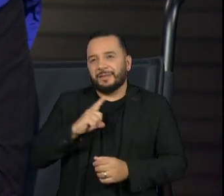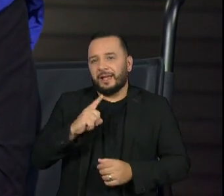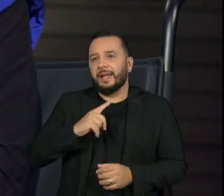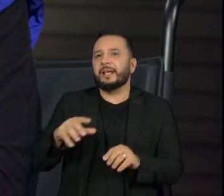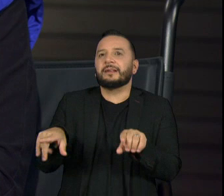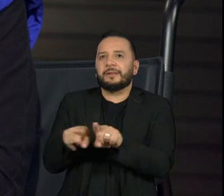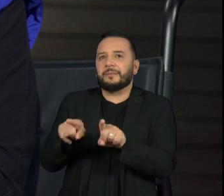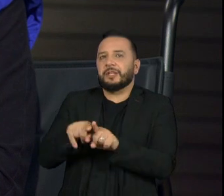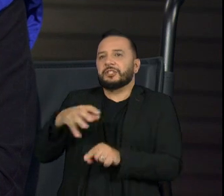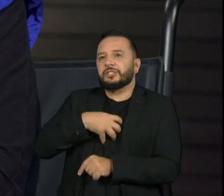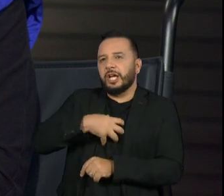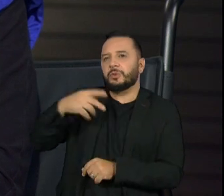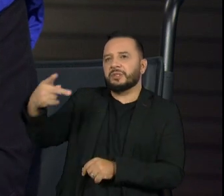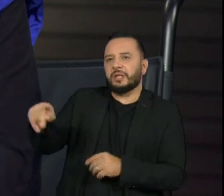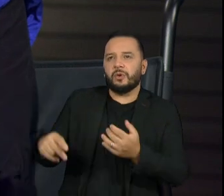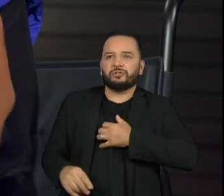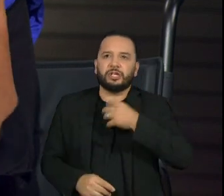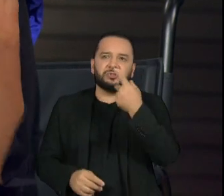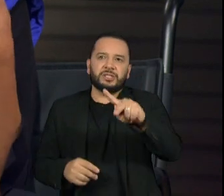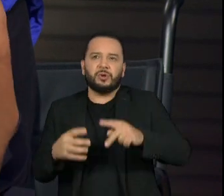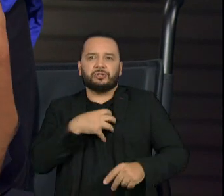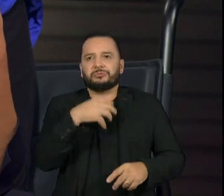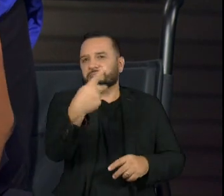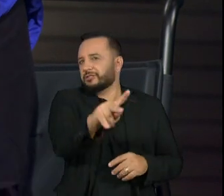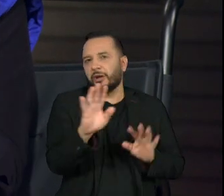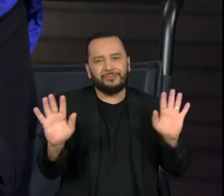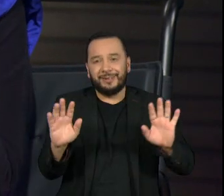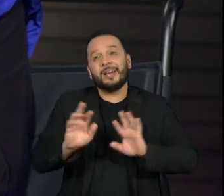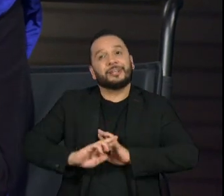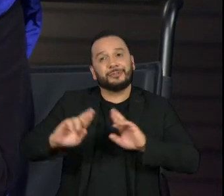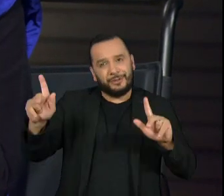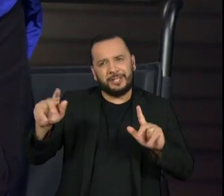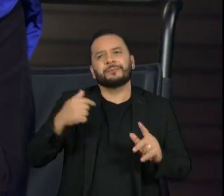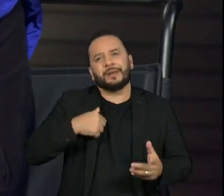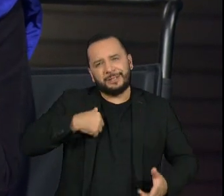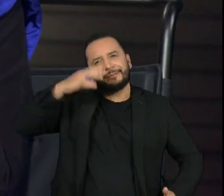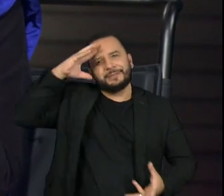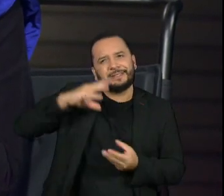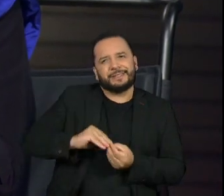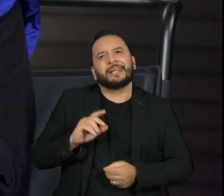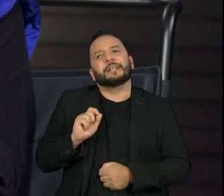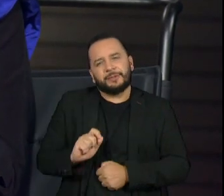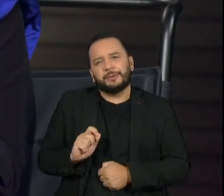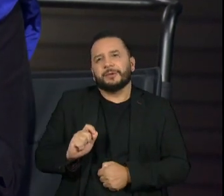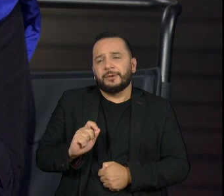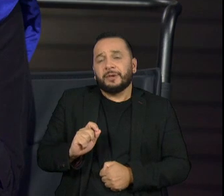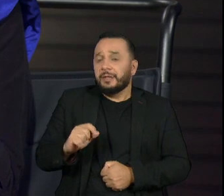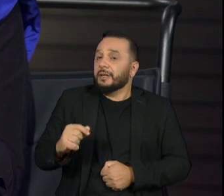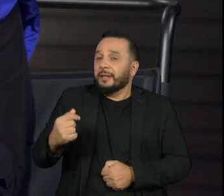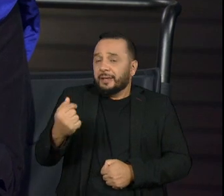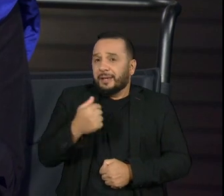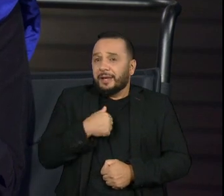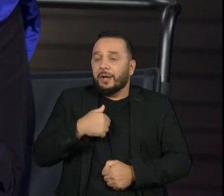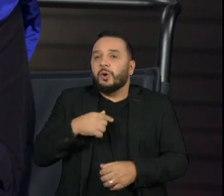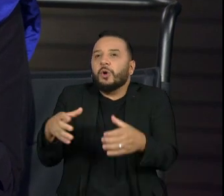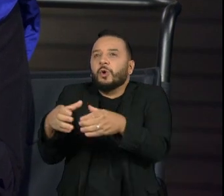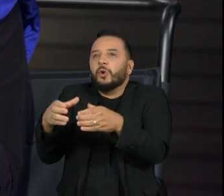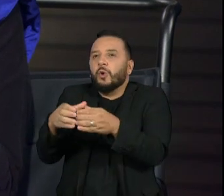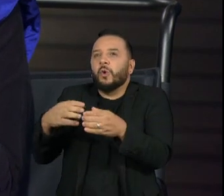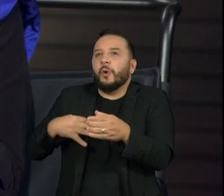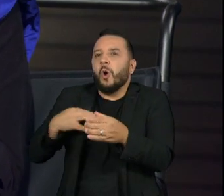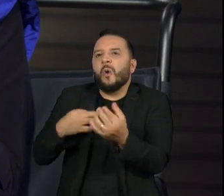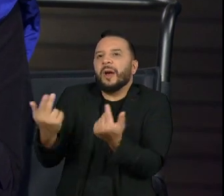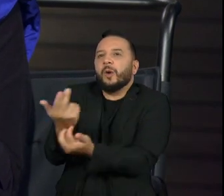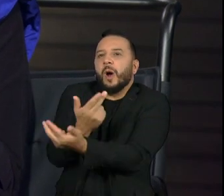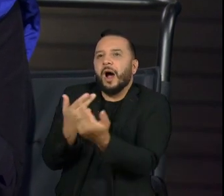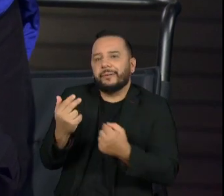individualidade é estimulada. Então, é muito diferente, mas eu entendo que esse pertencimento, o ser humano quer pertencer,